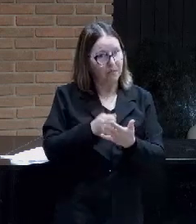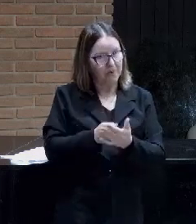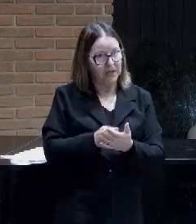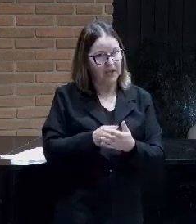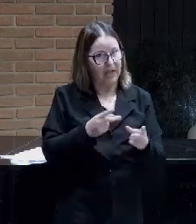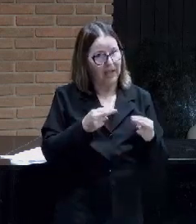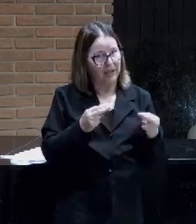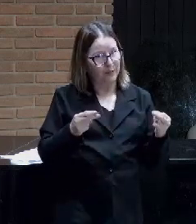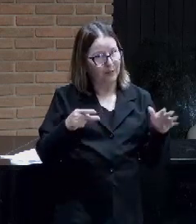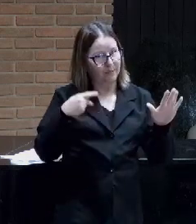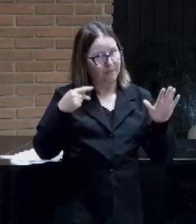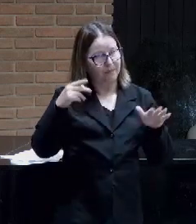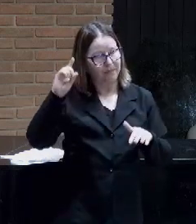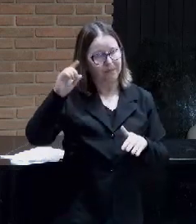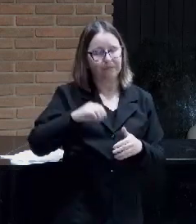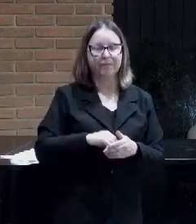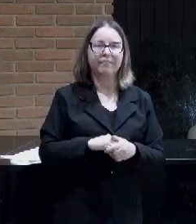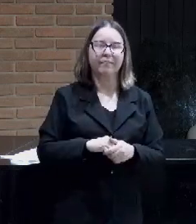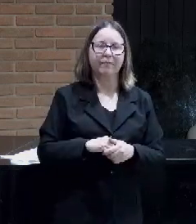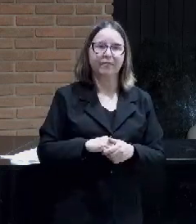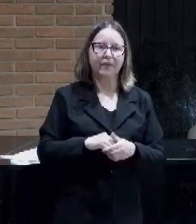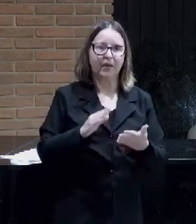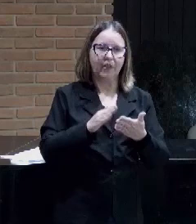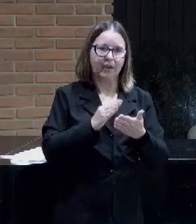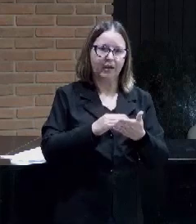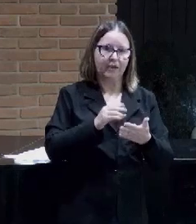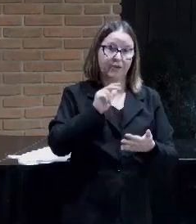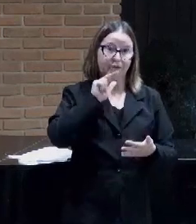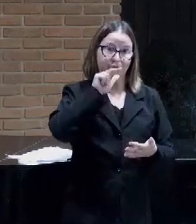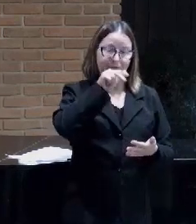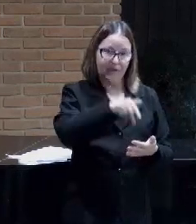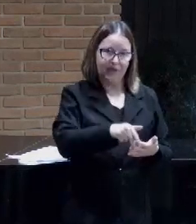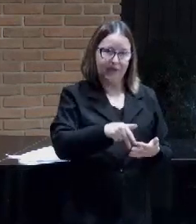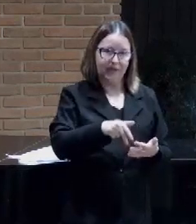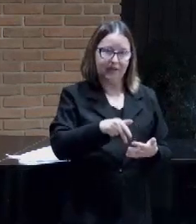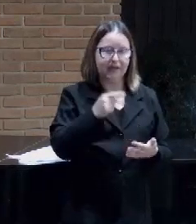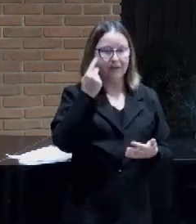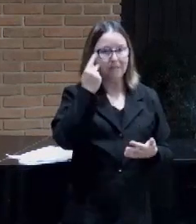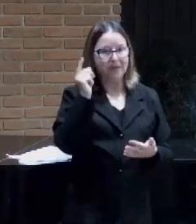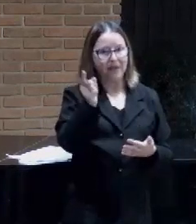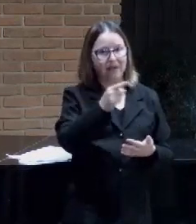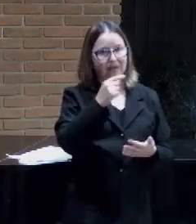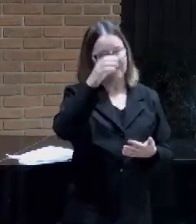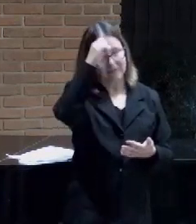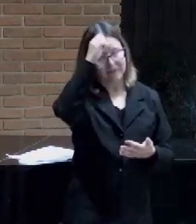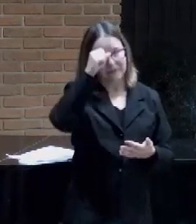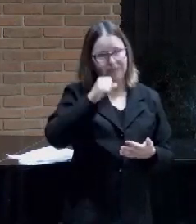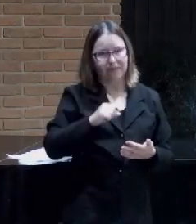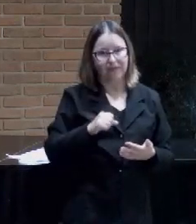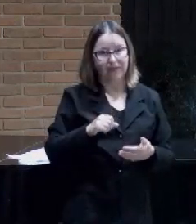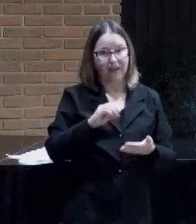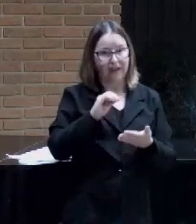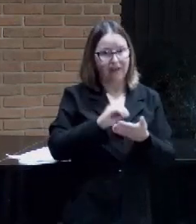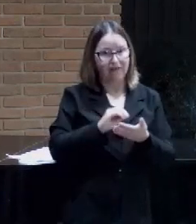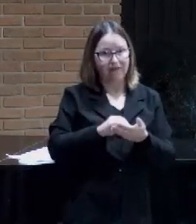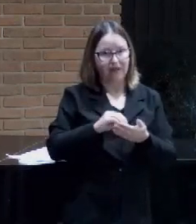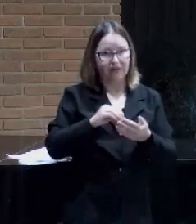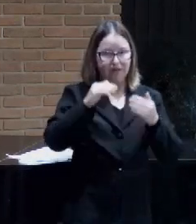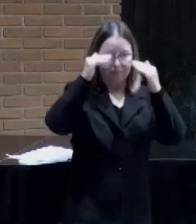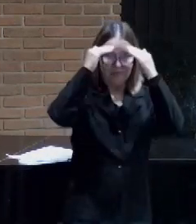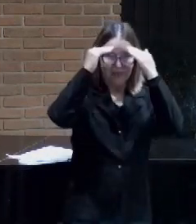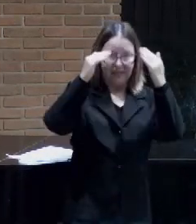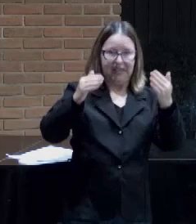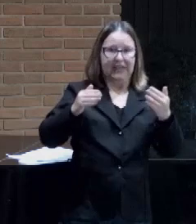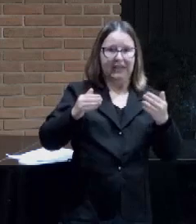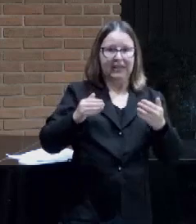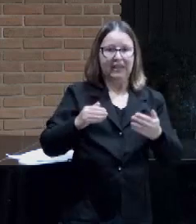O livro de Jonas é um bom raio-x para nós. A desobediência dele, a sua falta de misericórdia, a sua ira contra